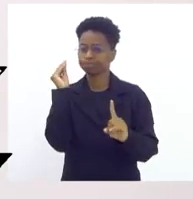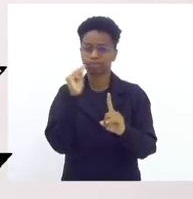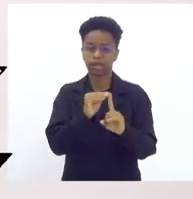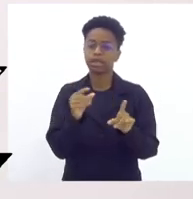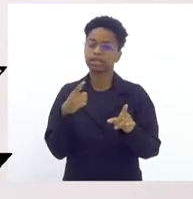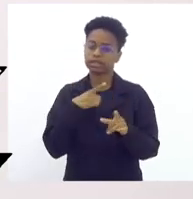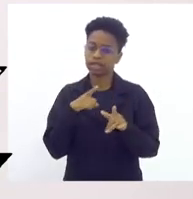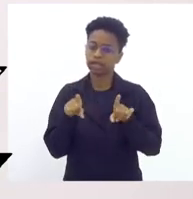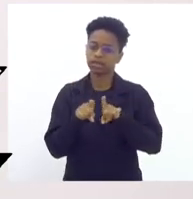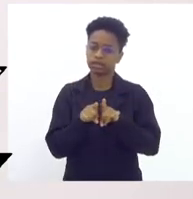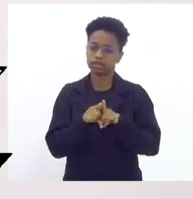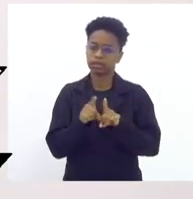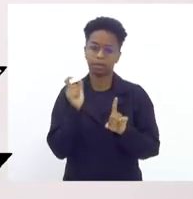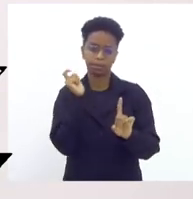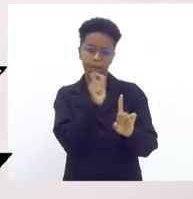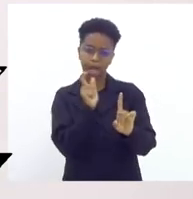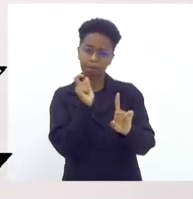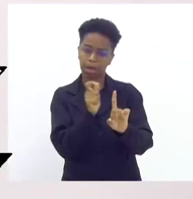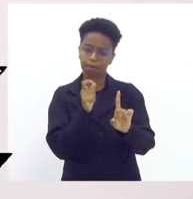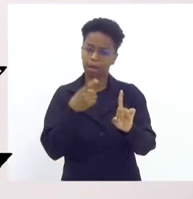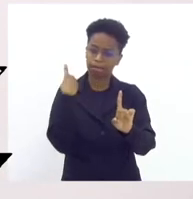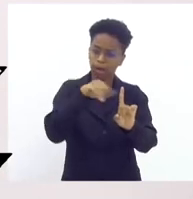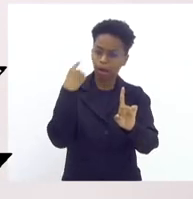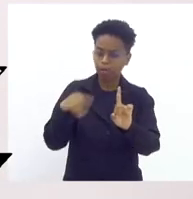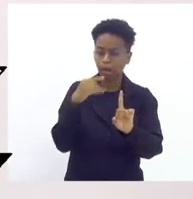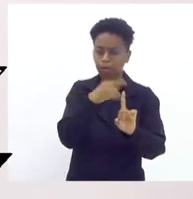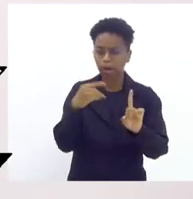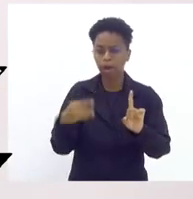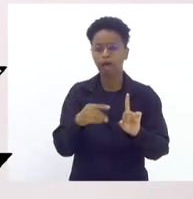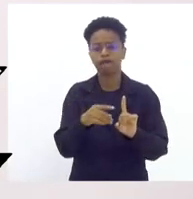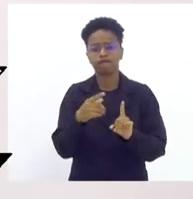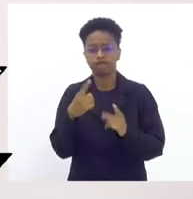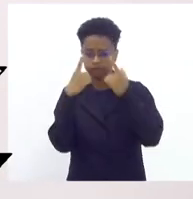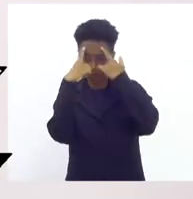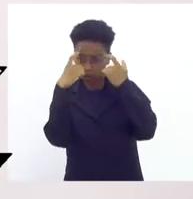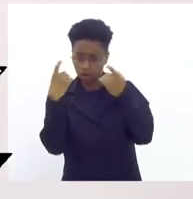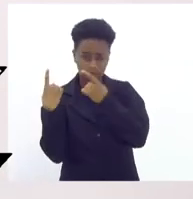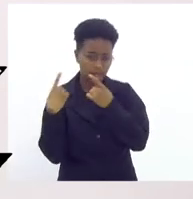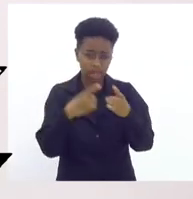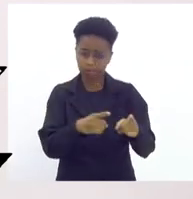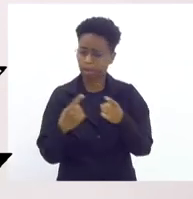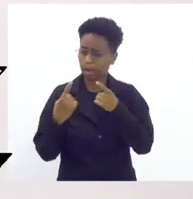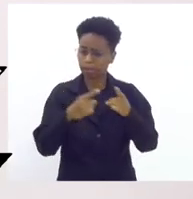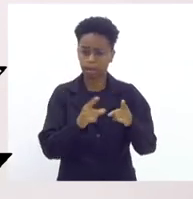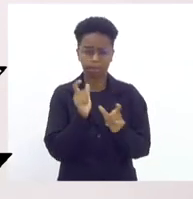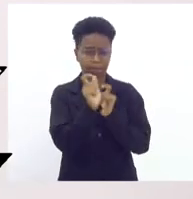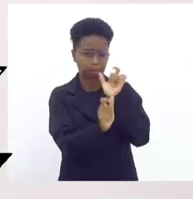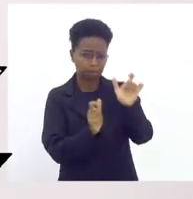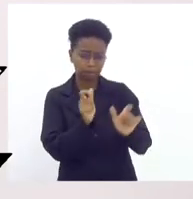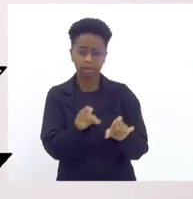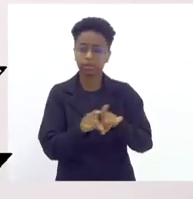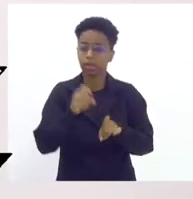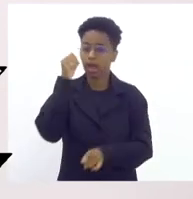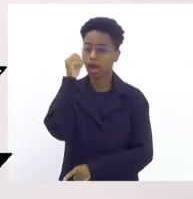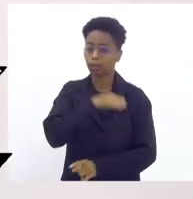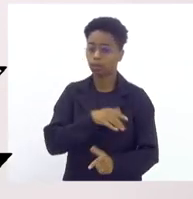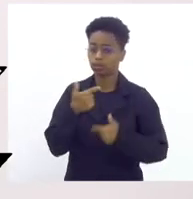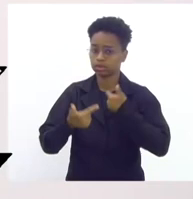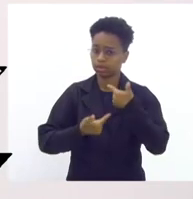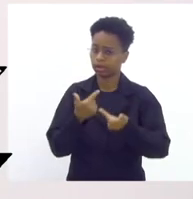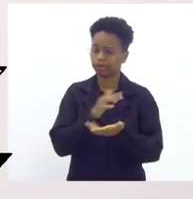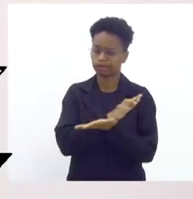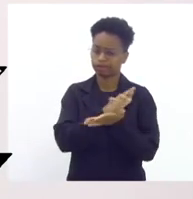episódios de discriminação violência física violência moral violência verbal e abusos trabalhistas que são